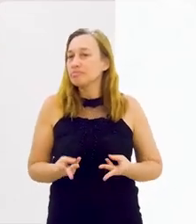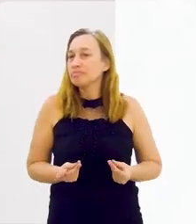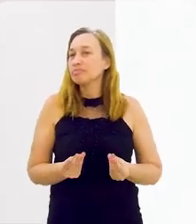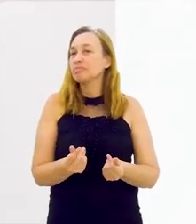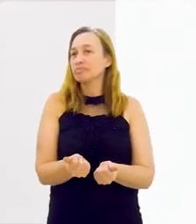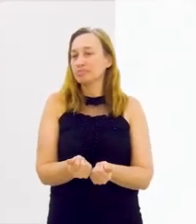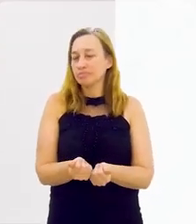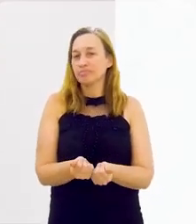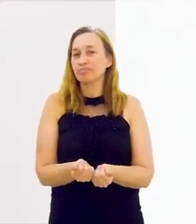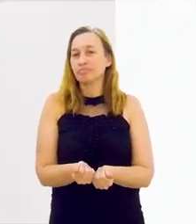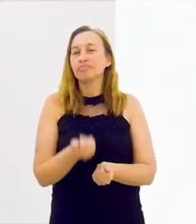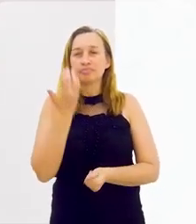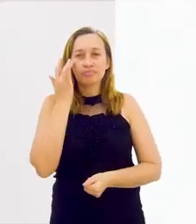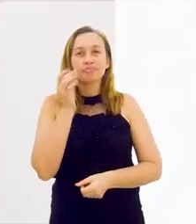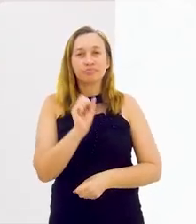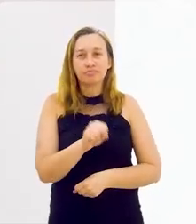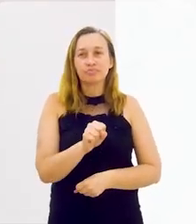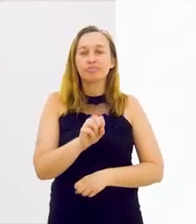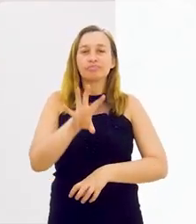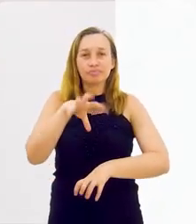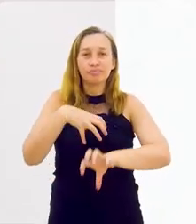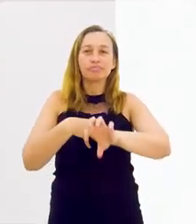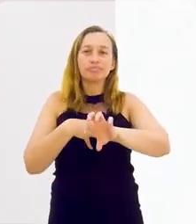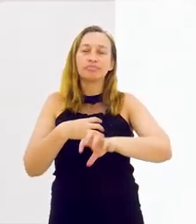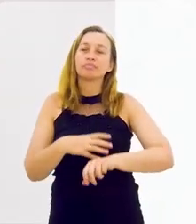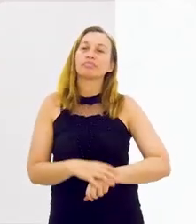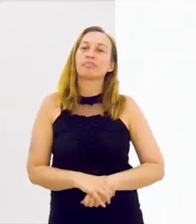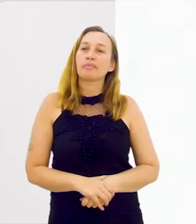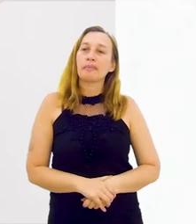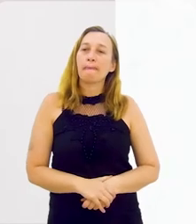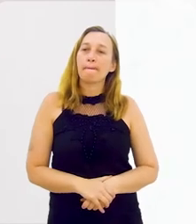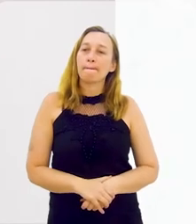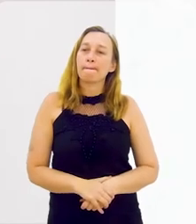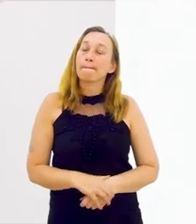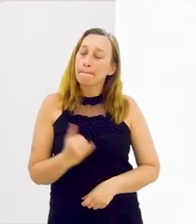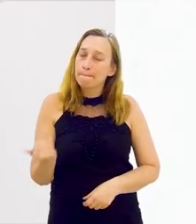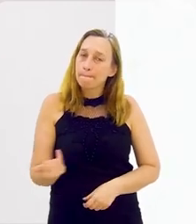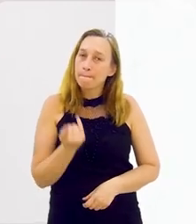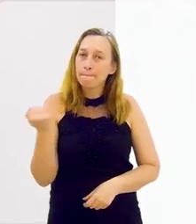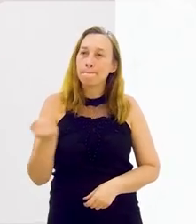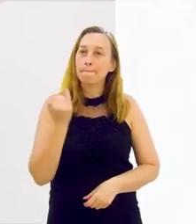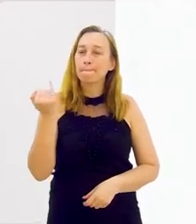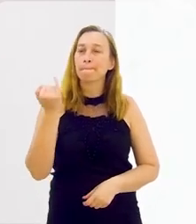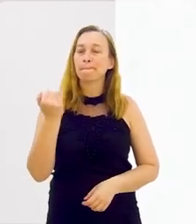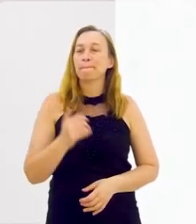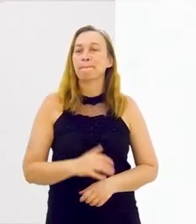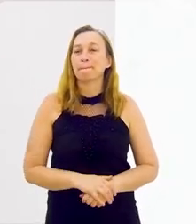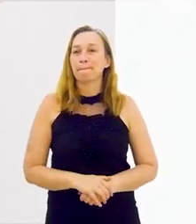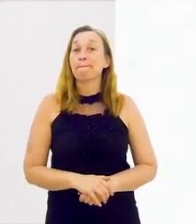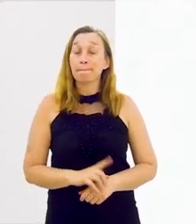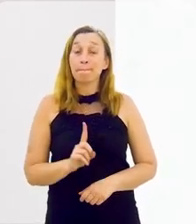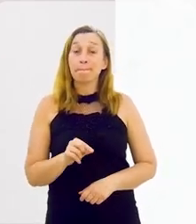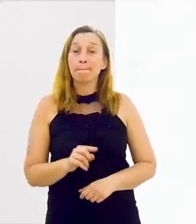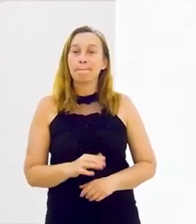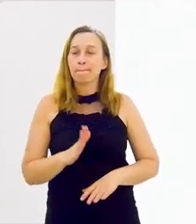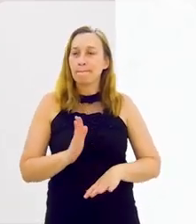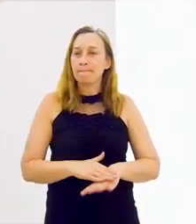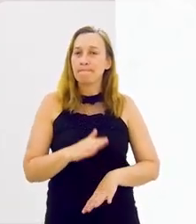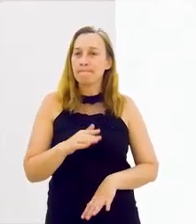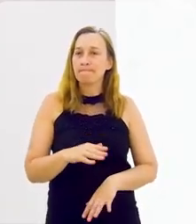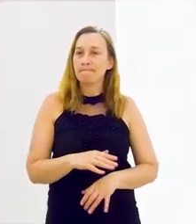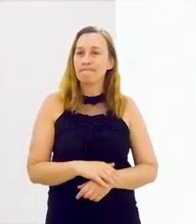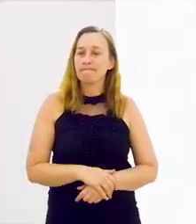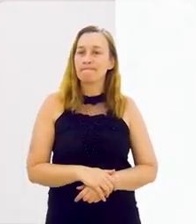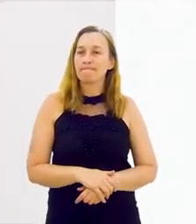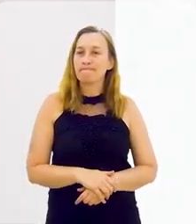essa sensibilidade e acho, sim, a empatia é importante. E é isso,